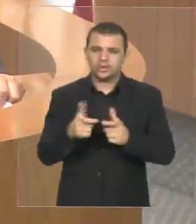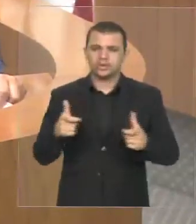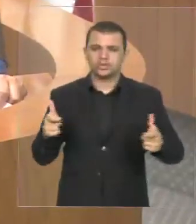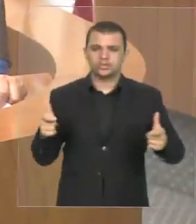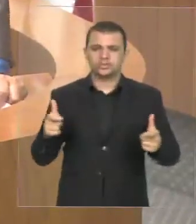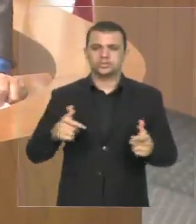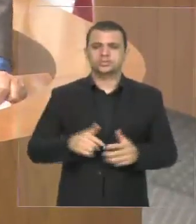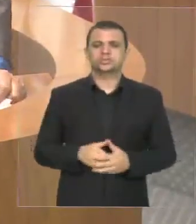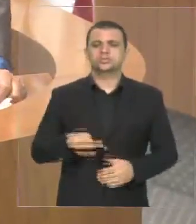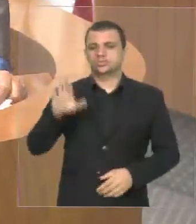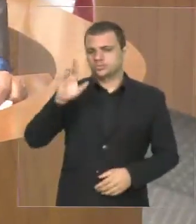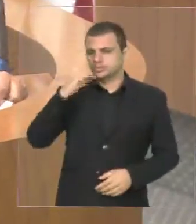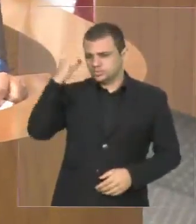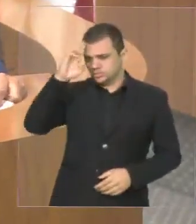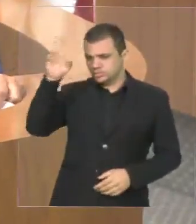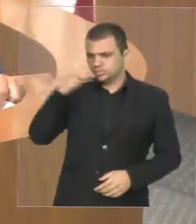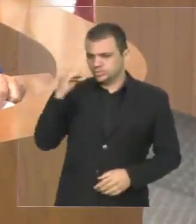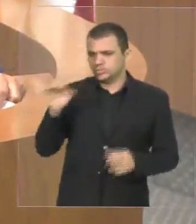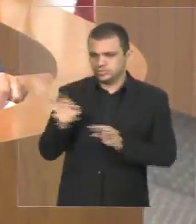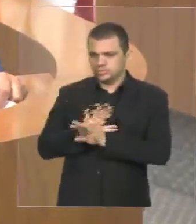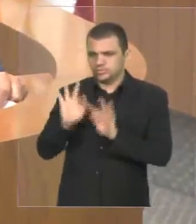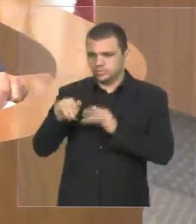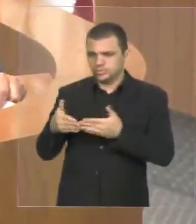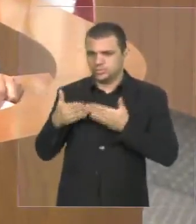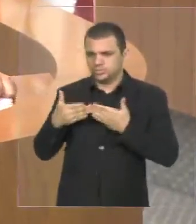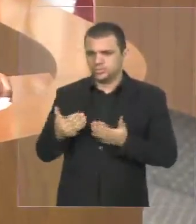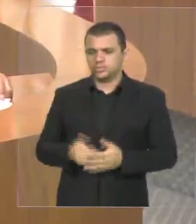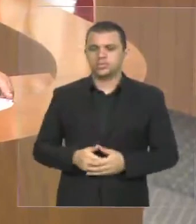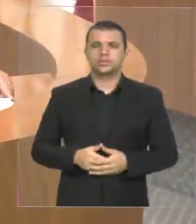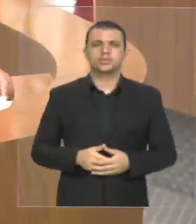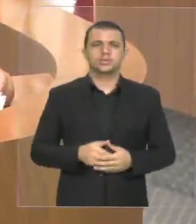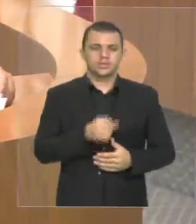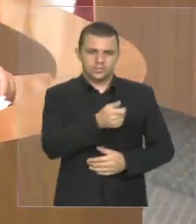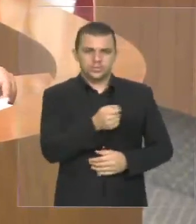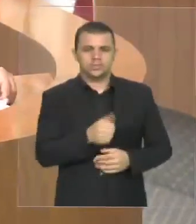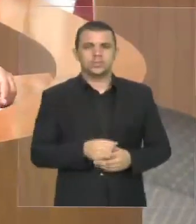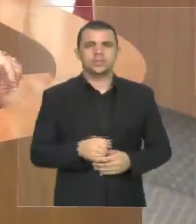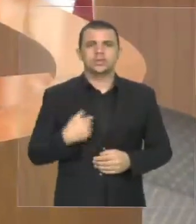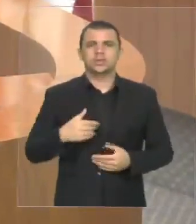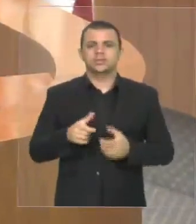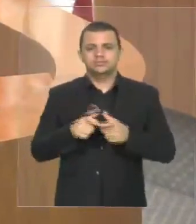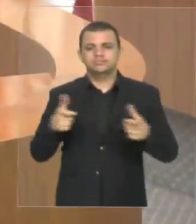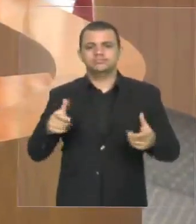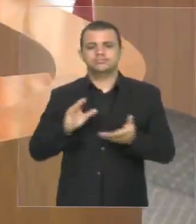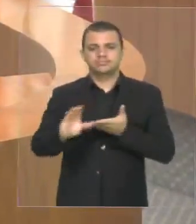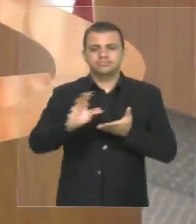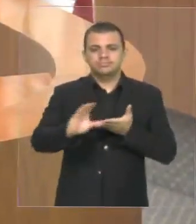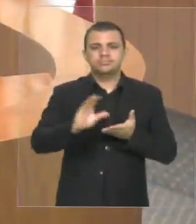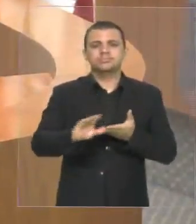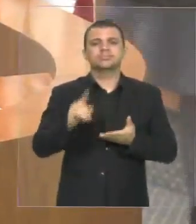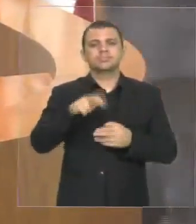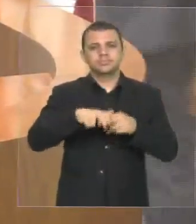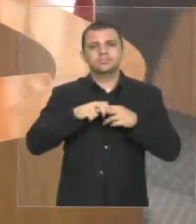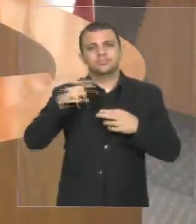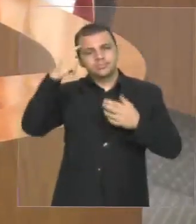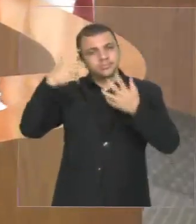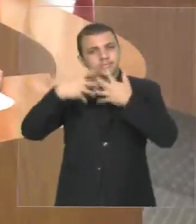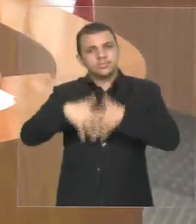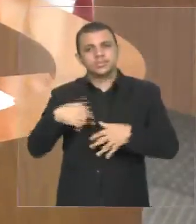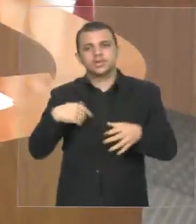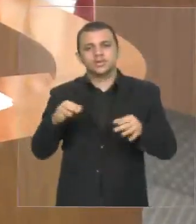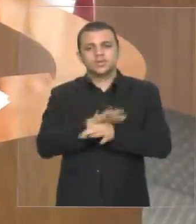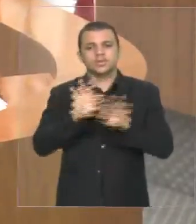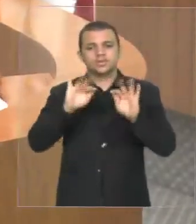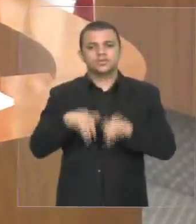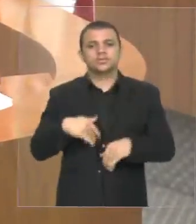Aurélio, conclua, por gentileza. Já vou concluir. Está conseguindo ampliar investimentos e é nessa reflexão que eu fecho